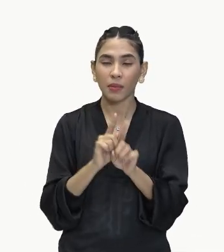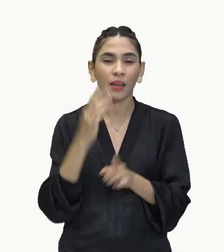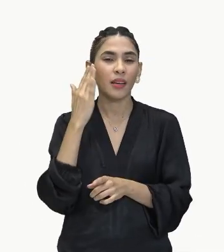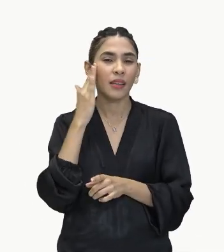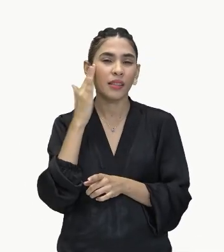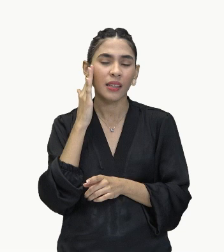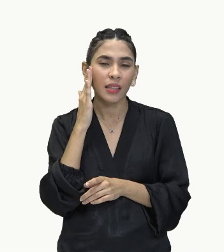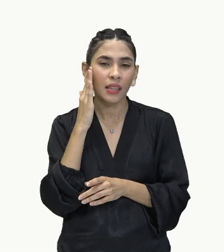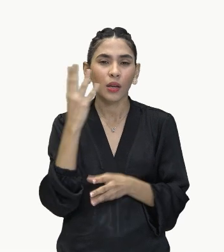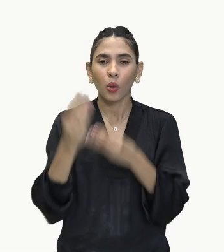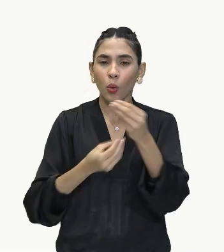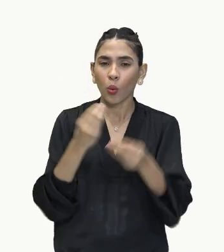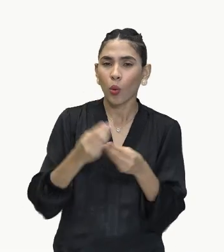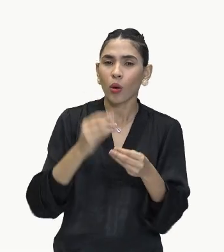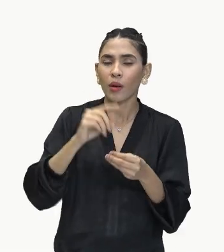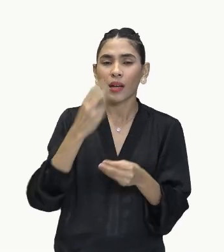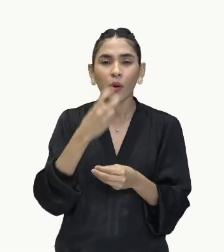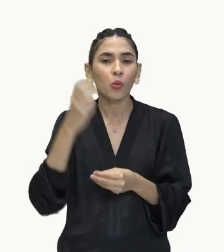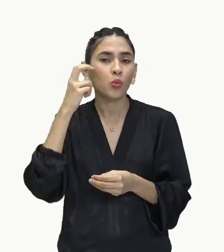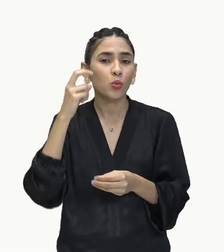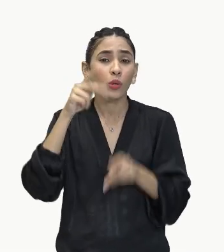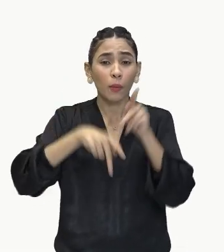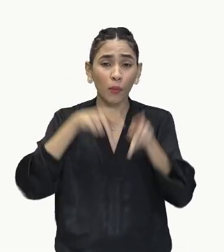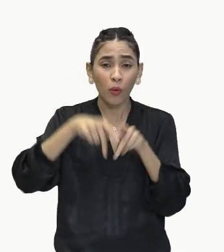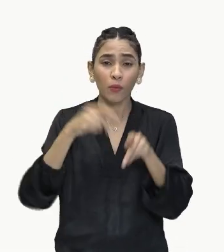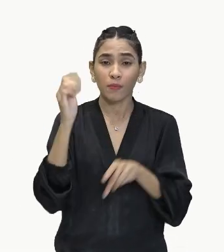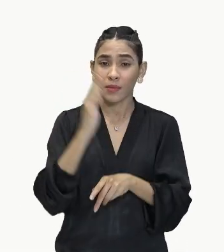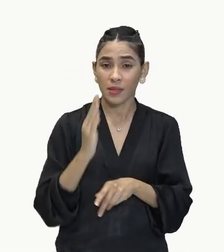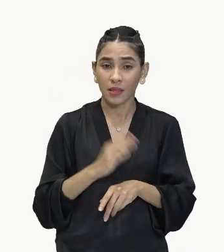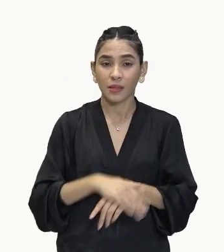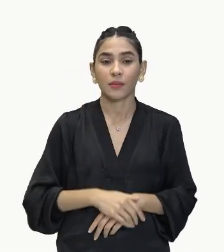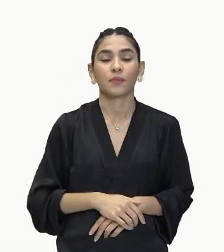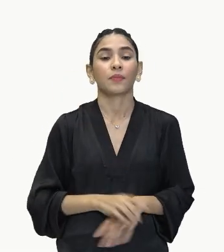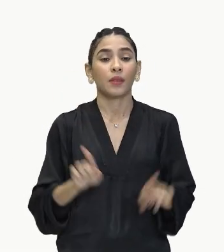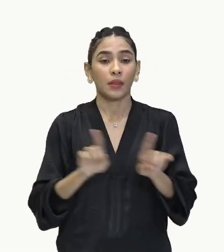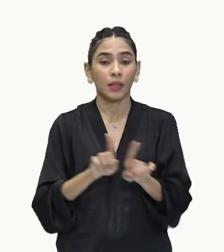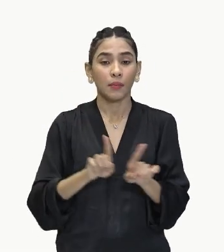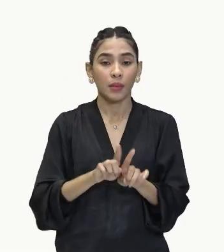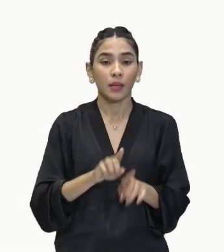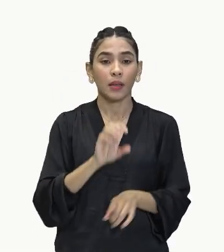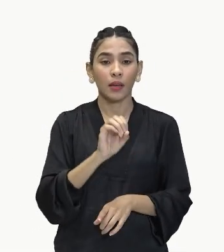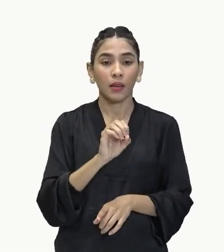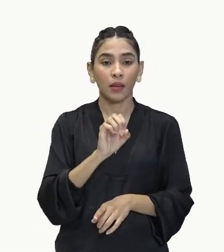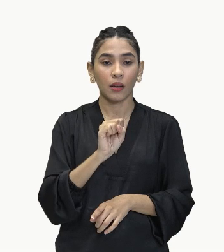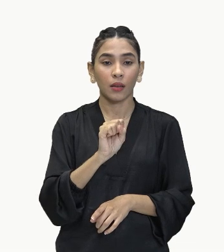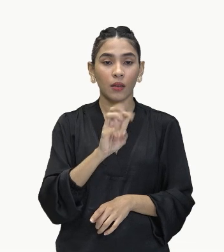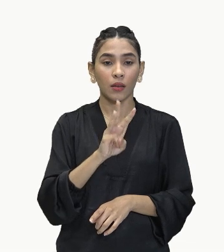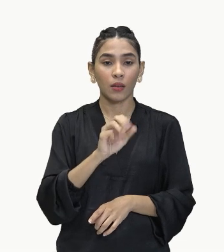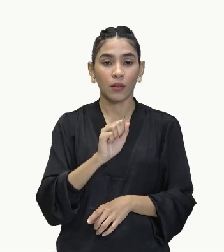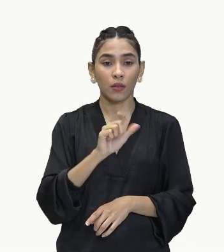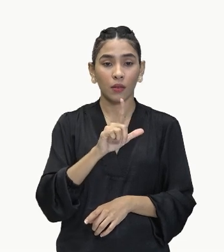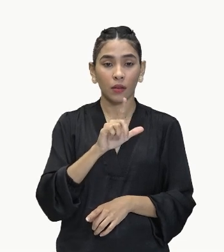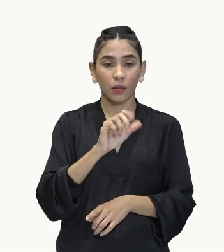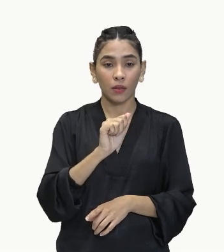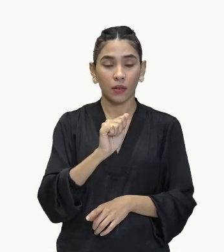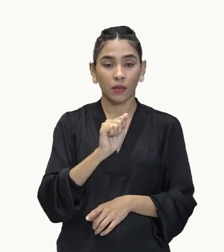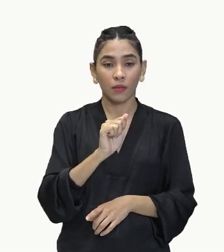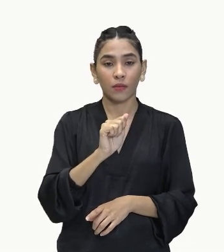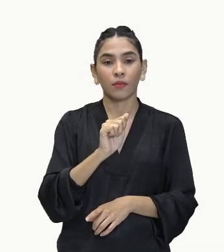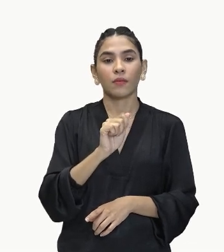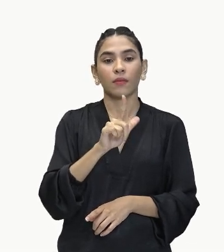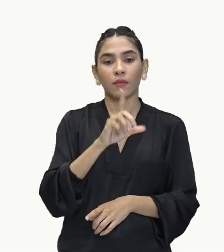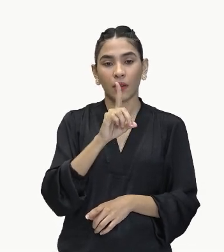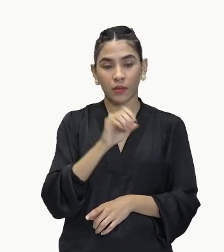qual era a cultura do nosso povo, né? Além dele, temos um outro Andrade, o Oswald. O Oswald, ele